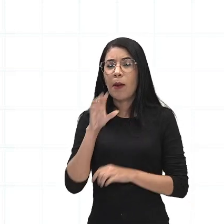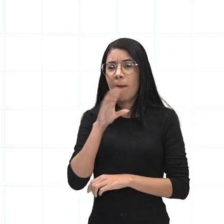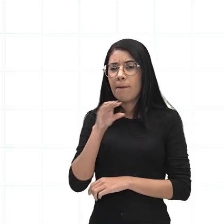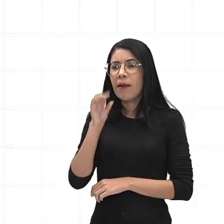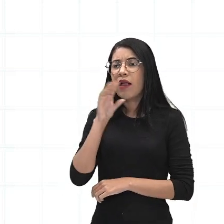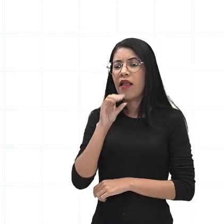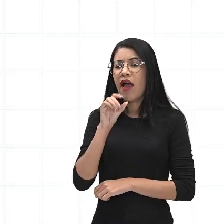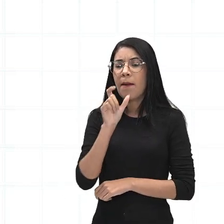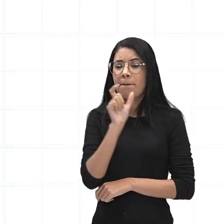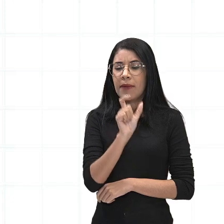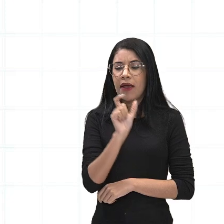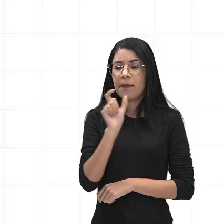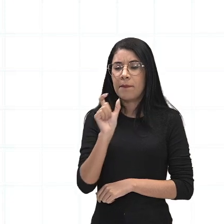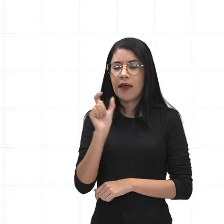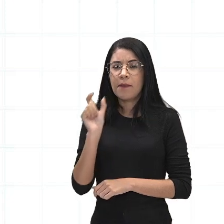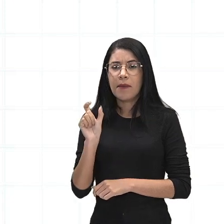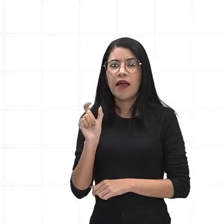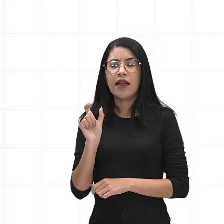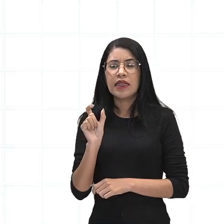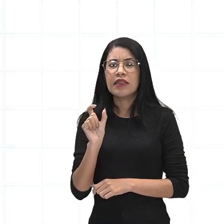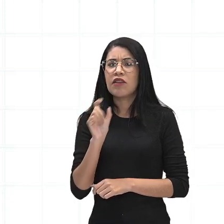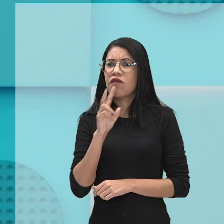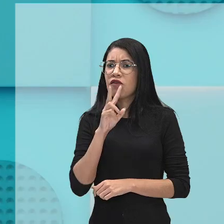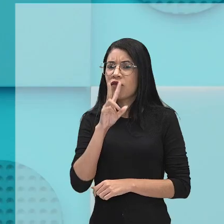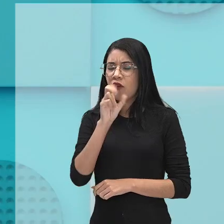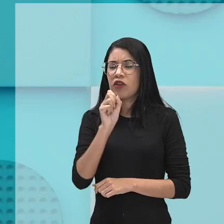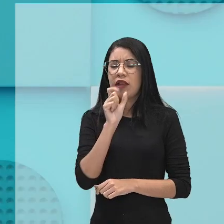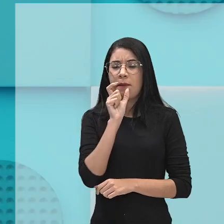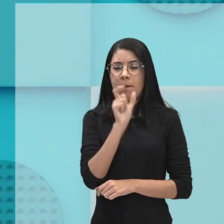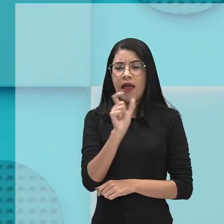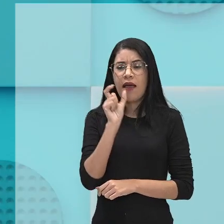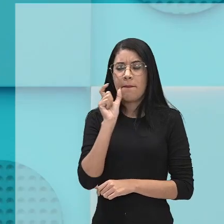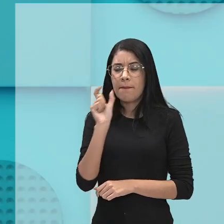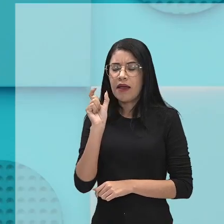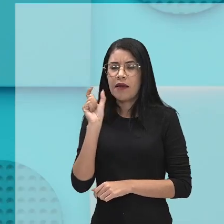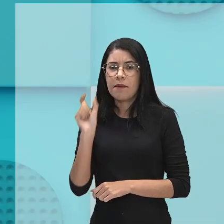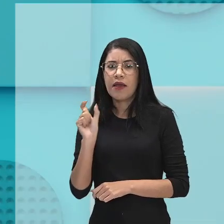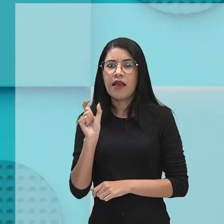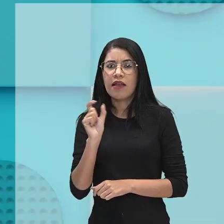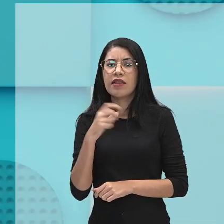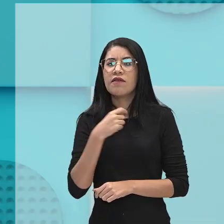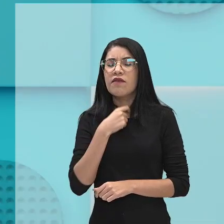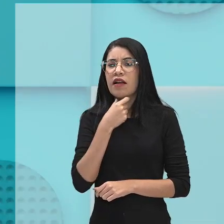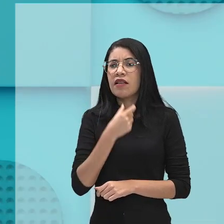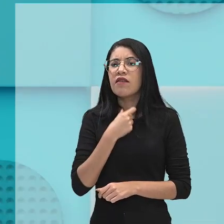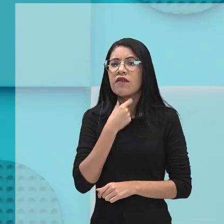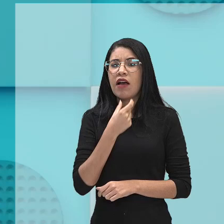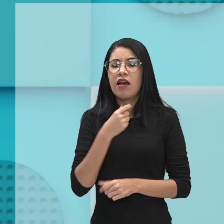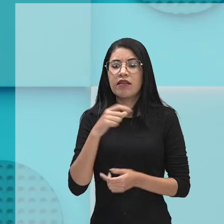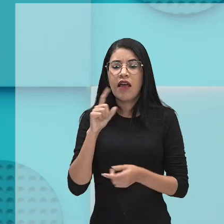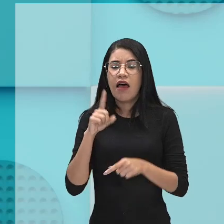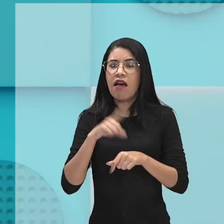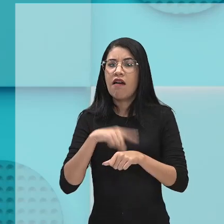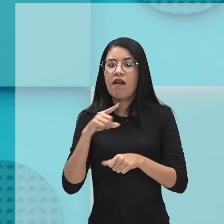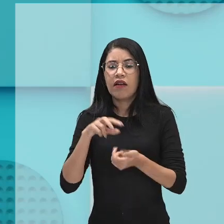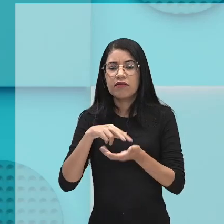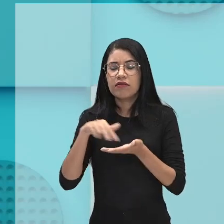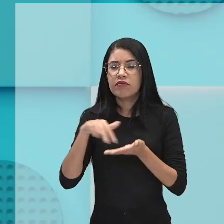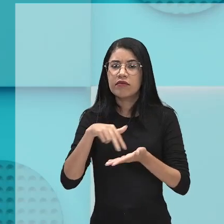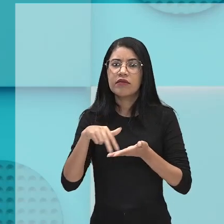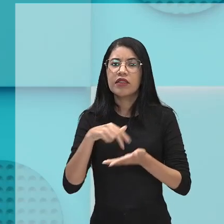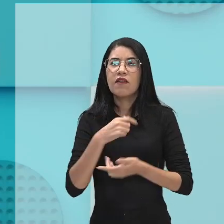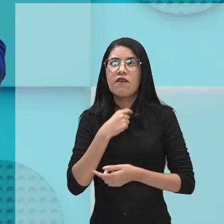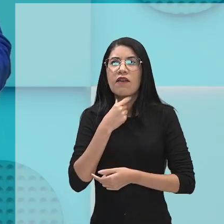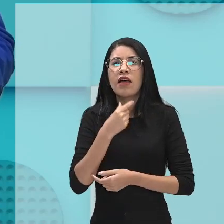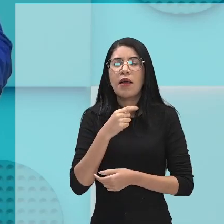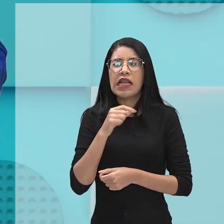algumas sílabas, tá? Bem forte, tá? No momento da dança, eles falam, é como se eles